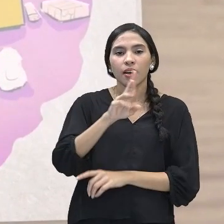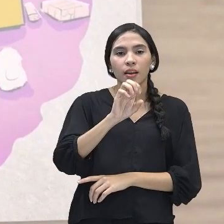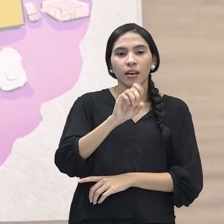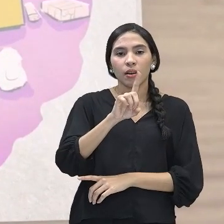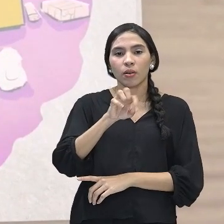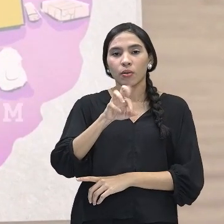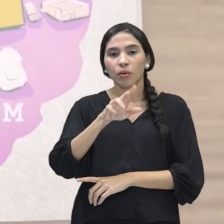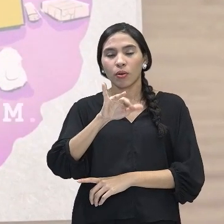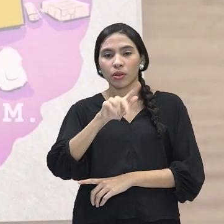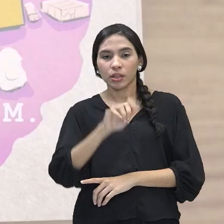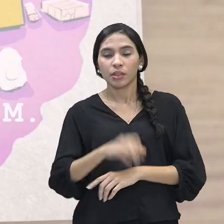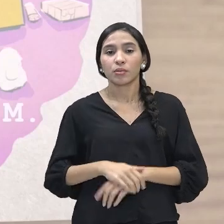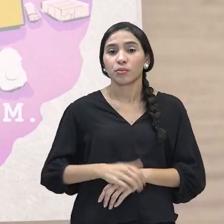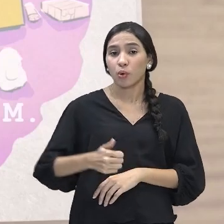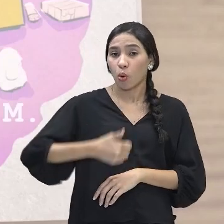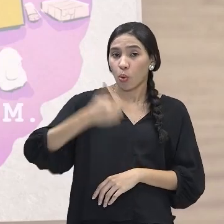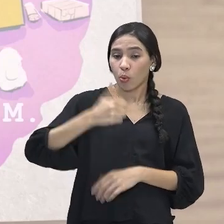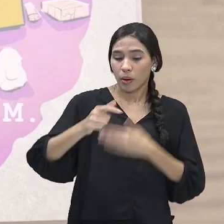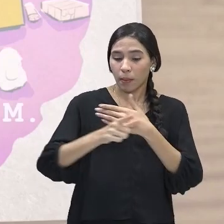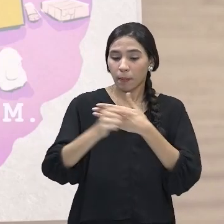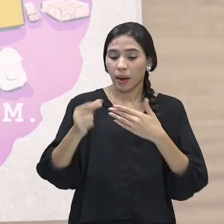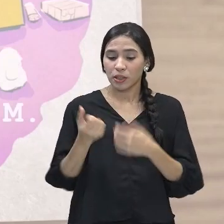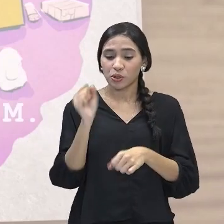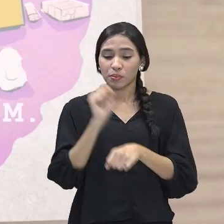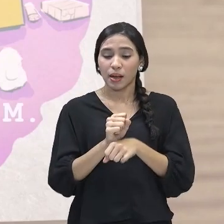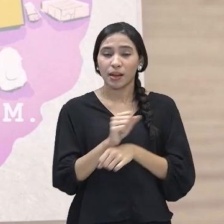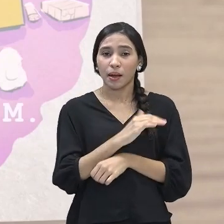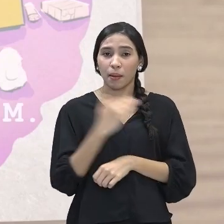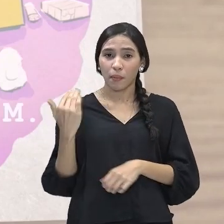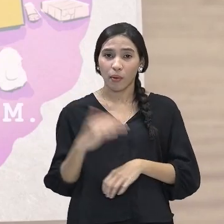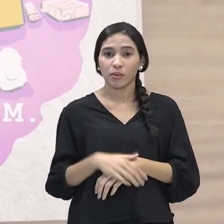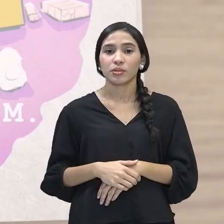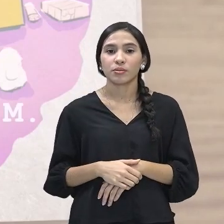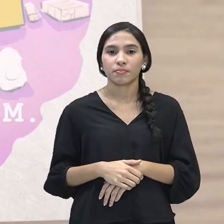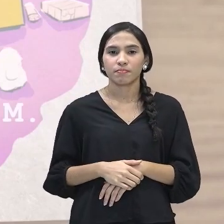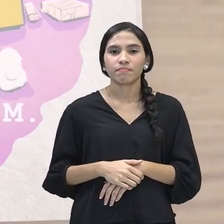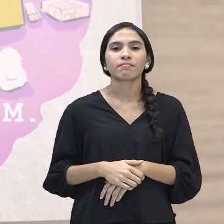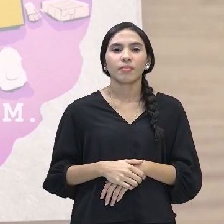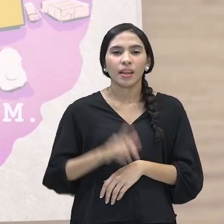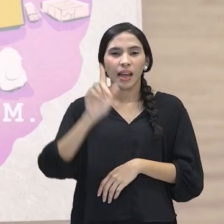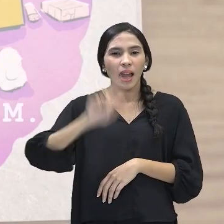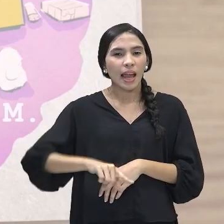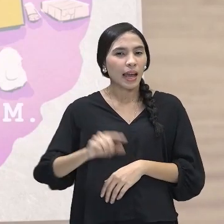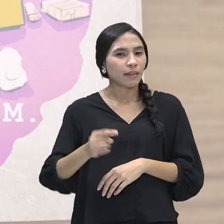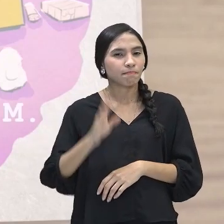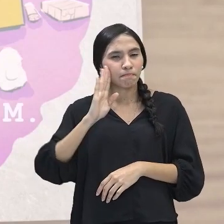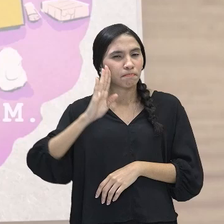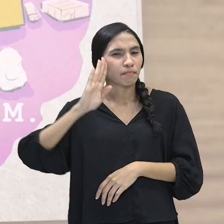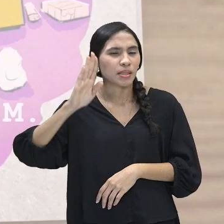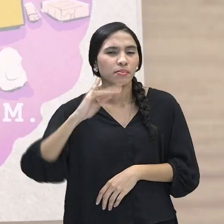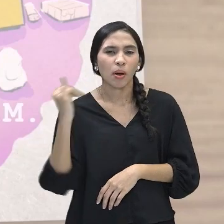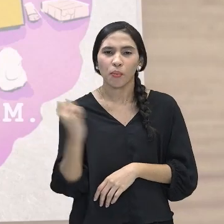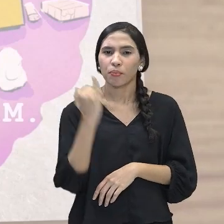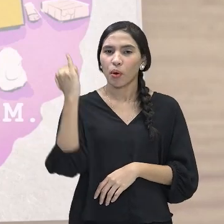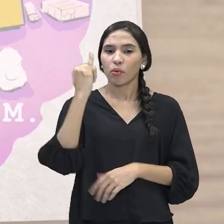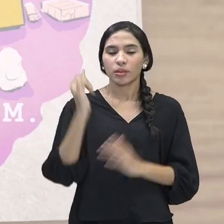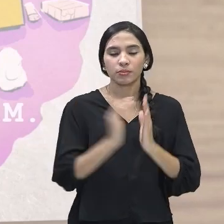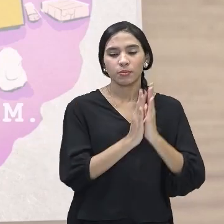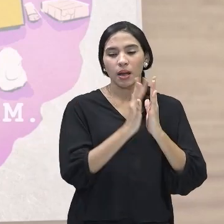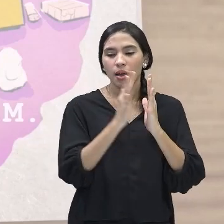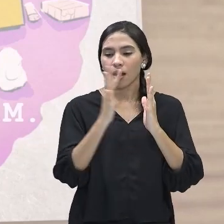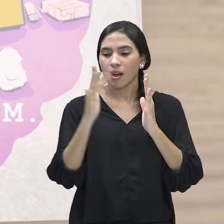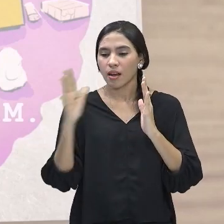narrador-personagem, um escritor à espera da morte. Ele é uma das peças-chave do livro. Ao longo da obra, ele reflete